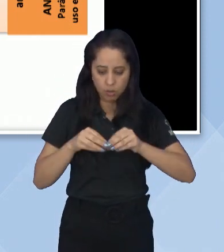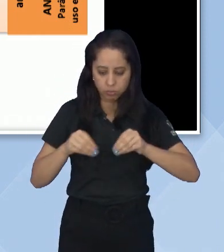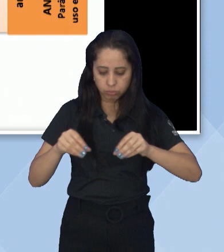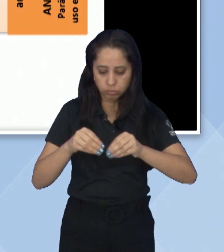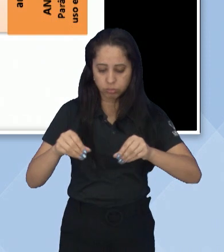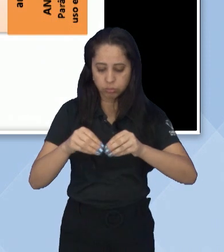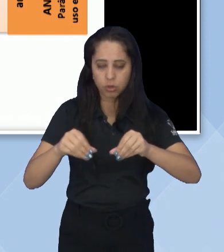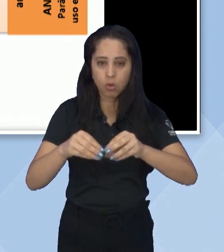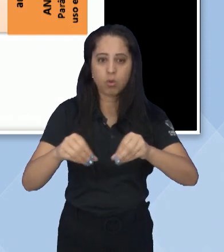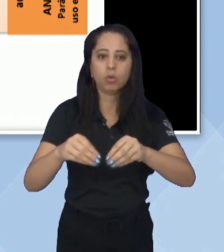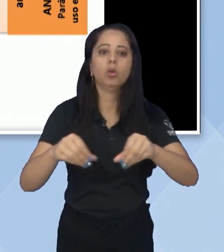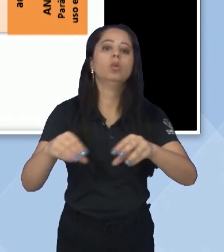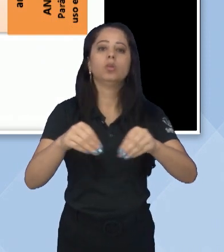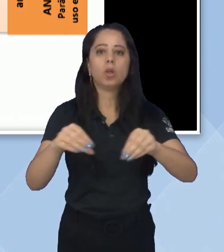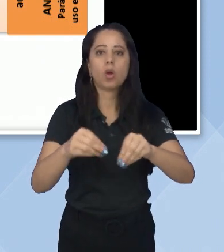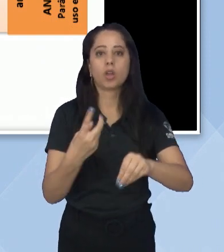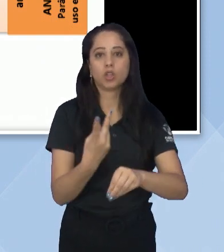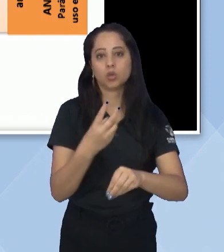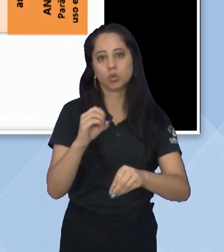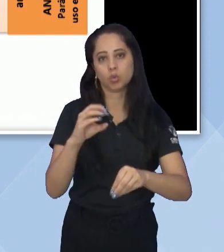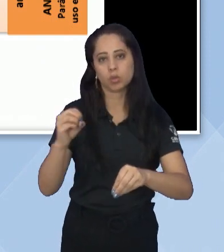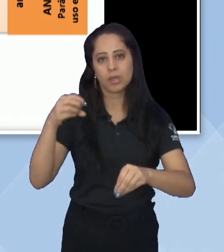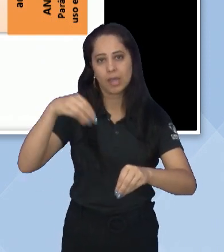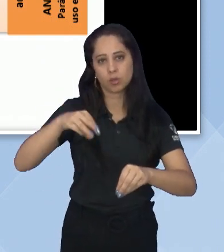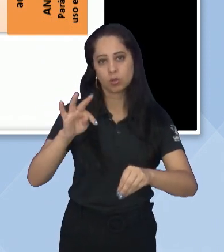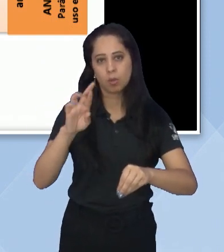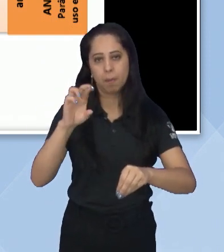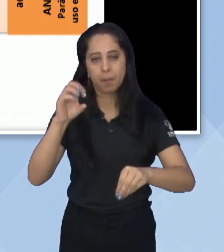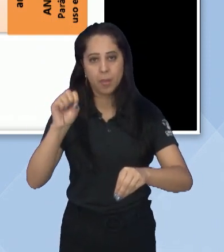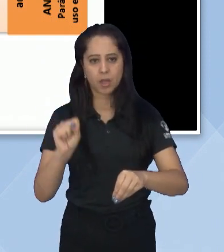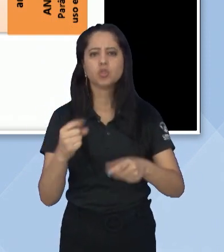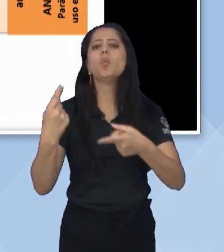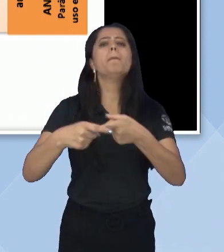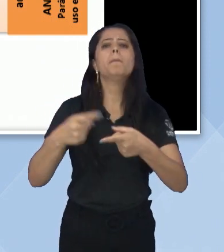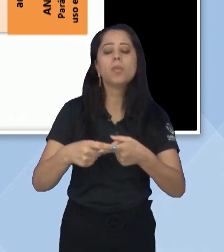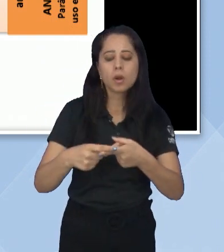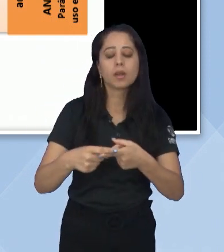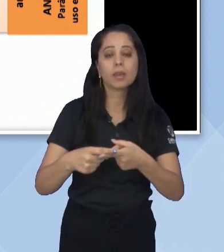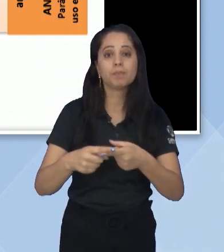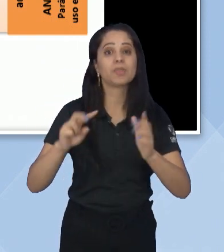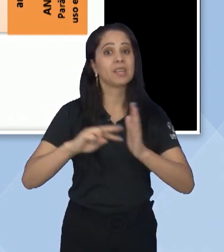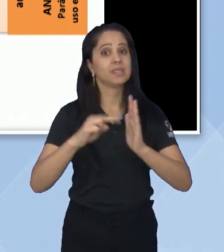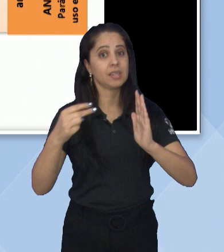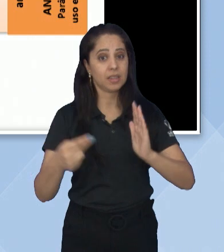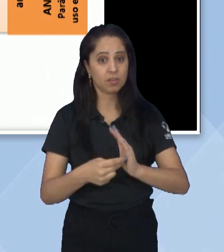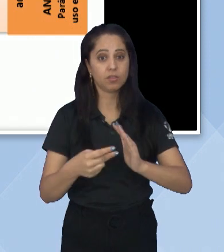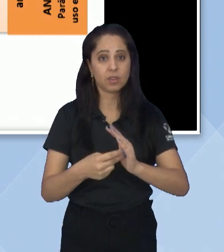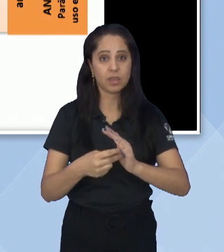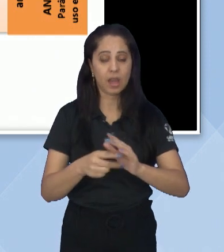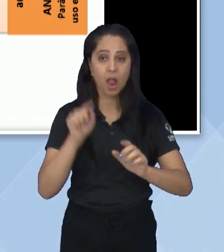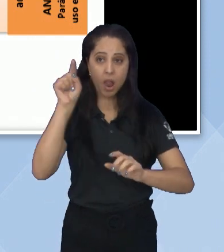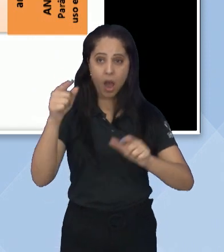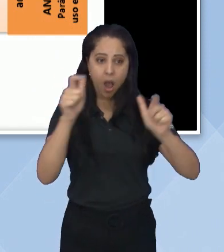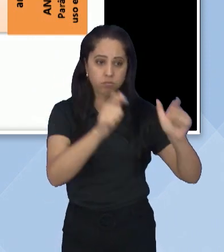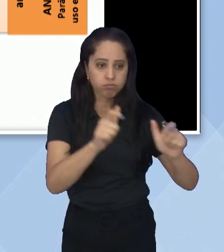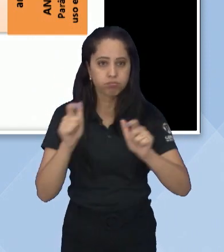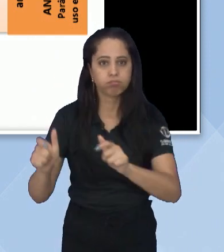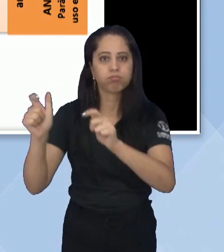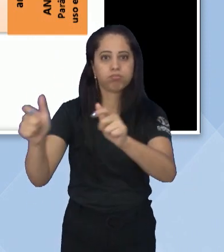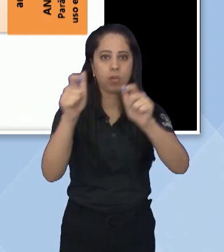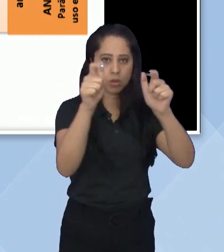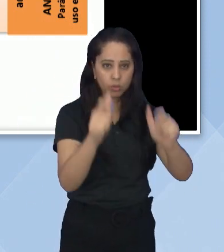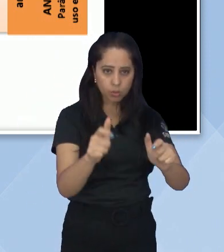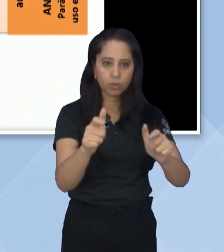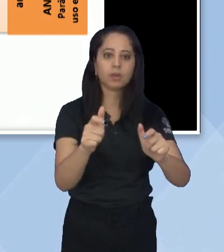possam acontecer com área de 200 metros quadrados e 8 m por que isso é uma forma de levar para essas localidades algumas